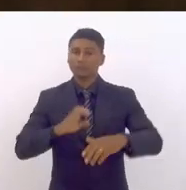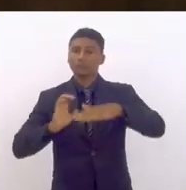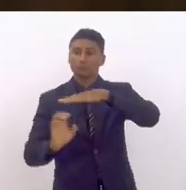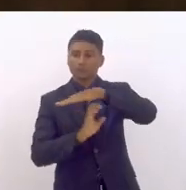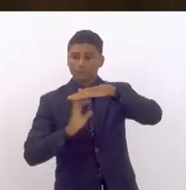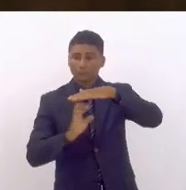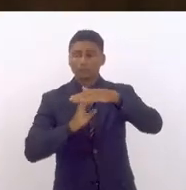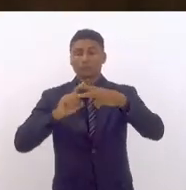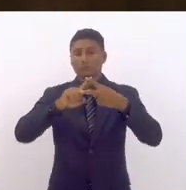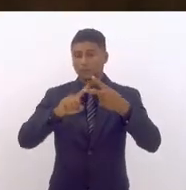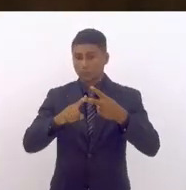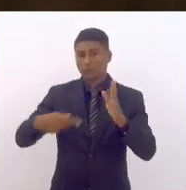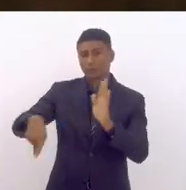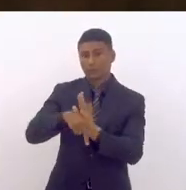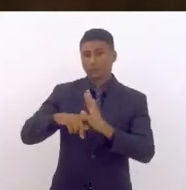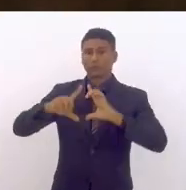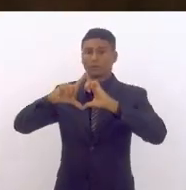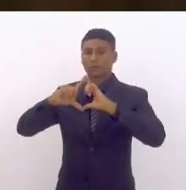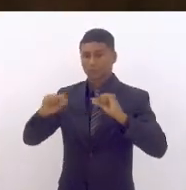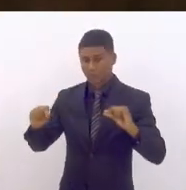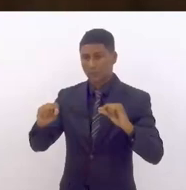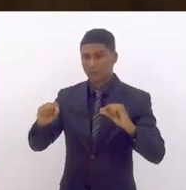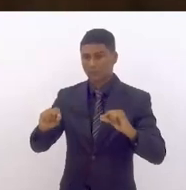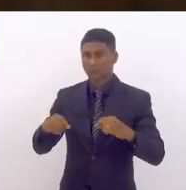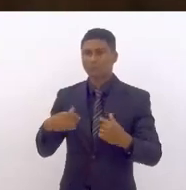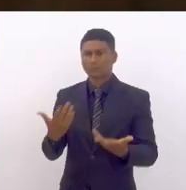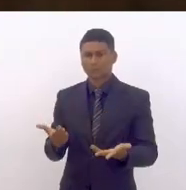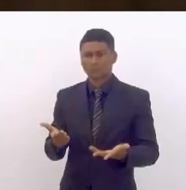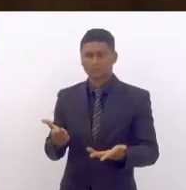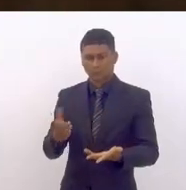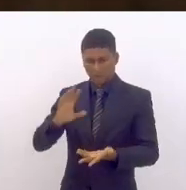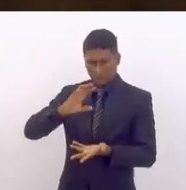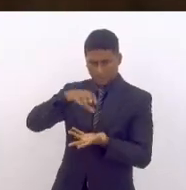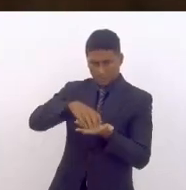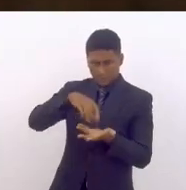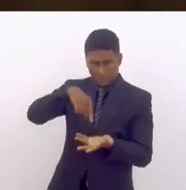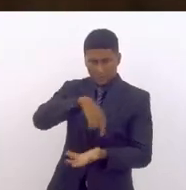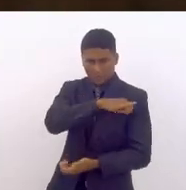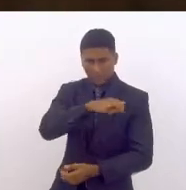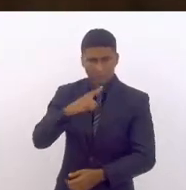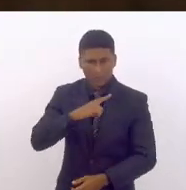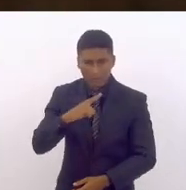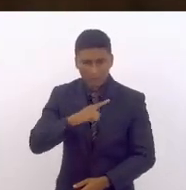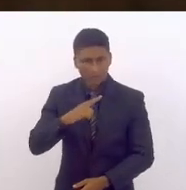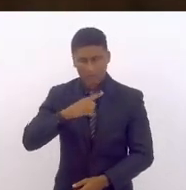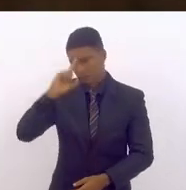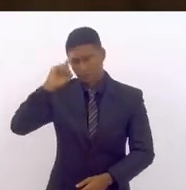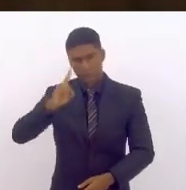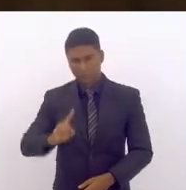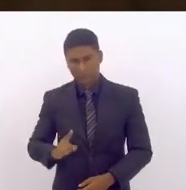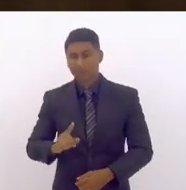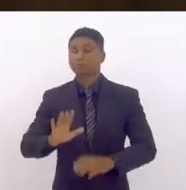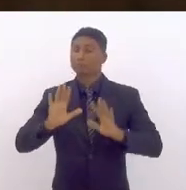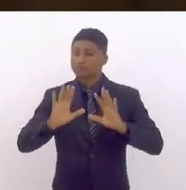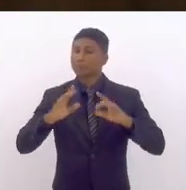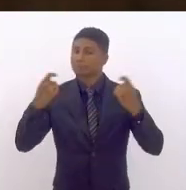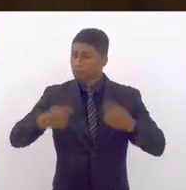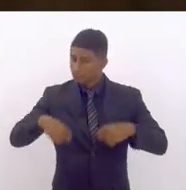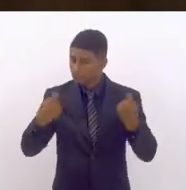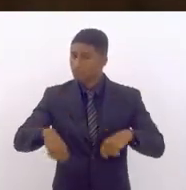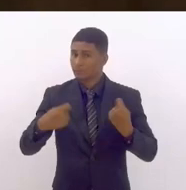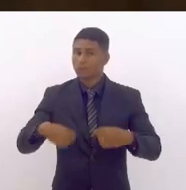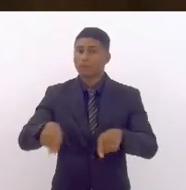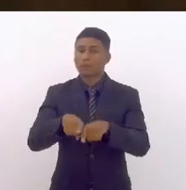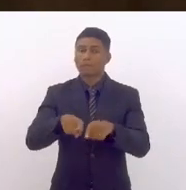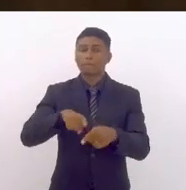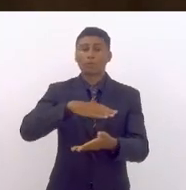empresas de Brasília, que eu não sei nem se tem sede aqui no Rio de Janeiro, mas que traga o secretário